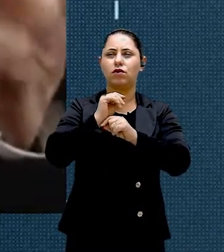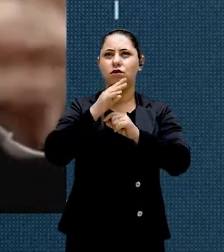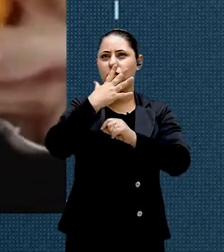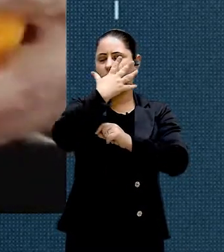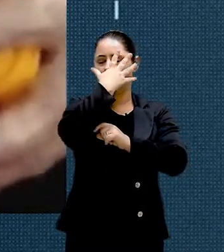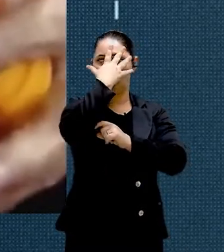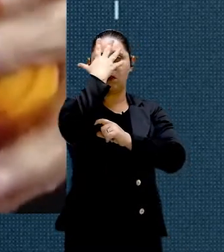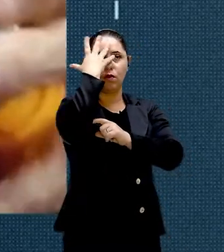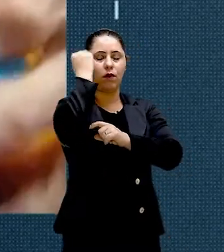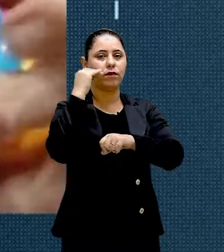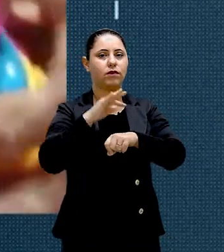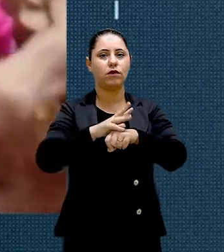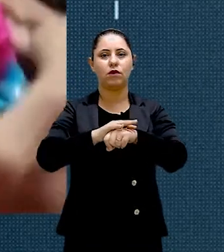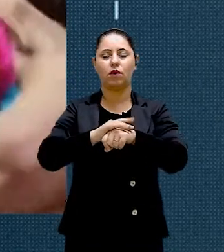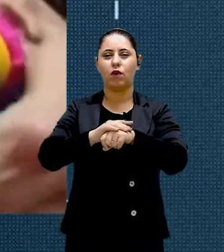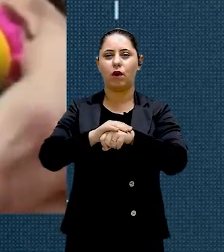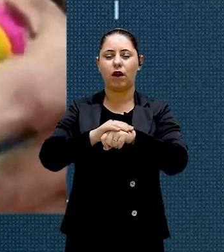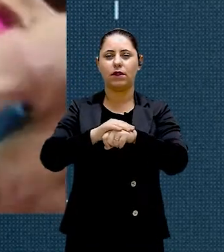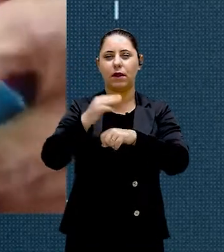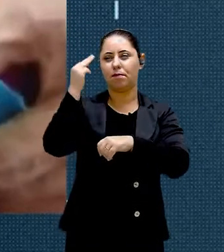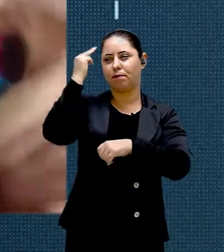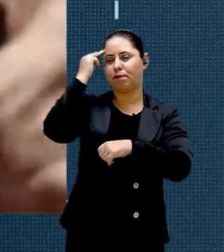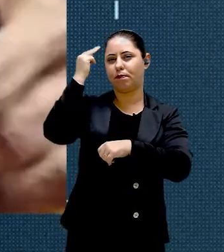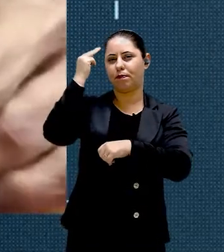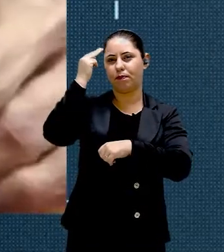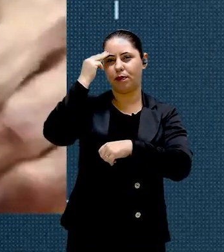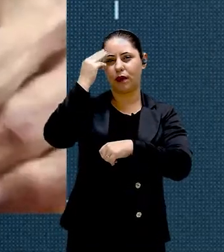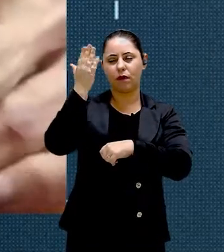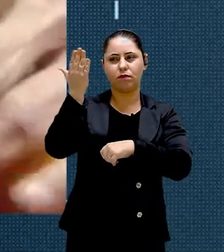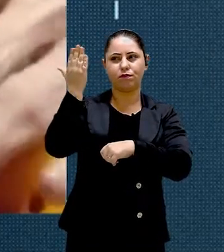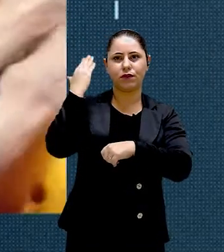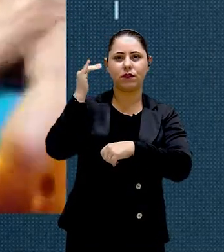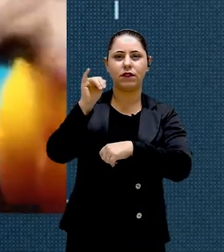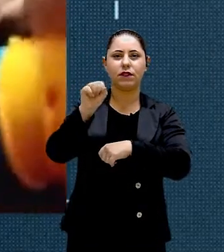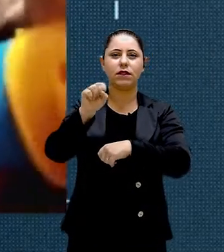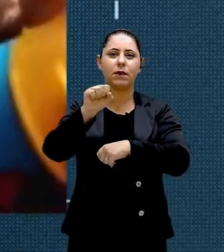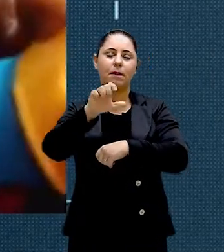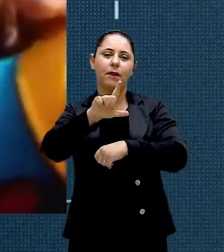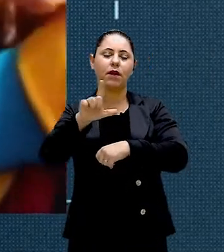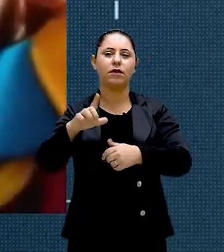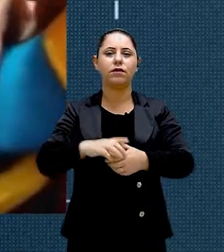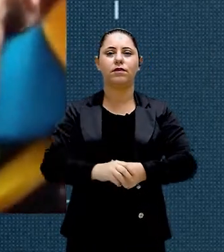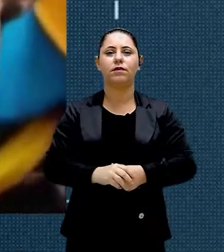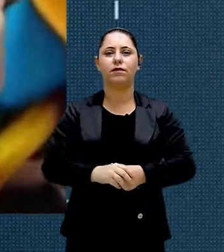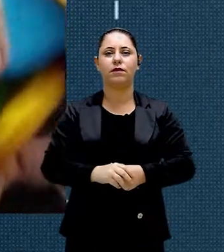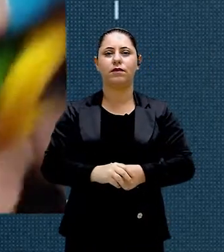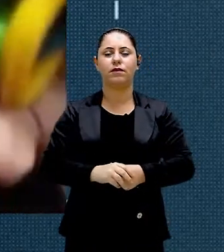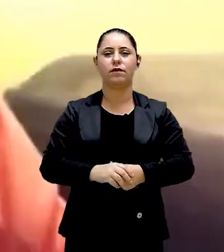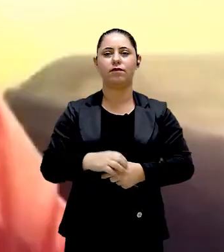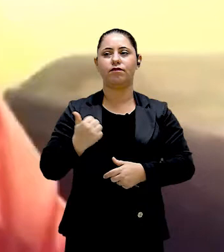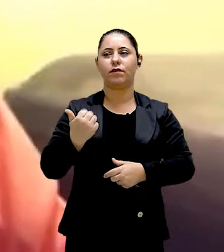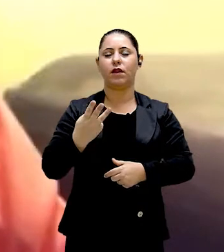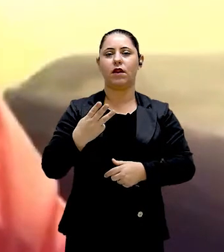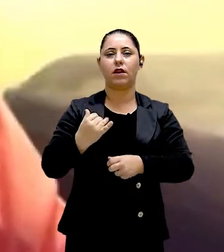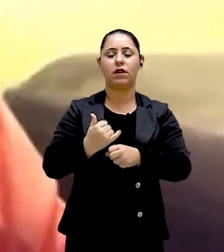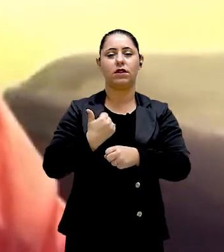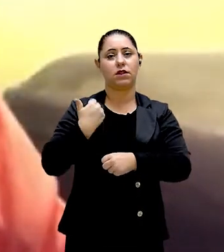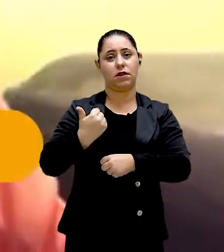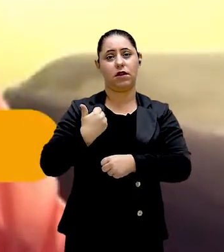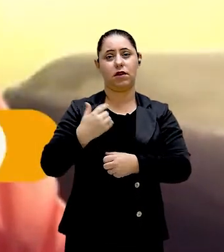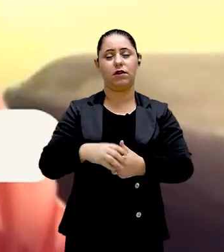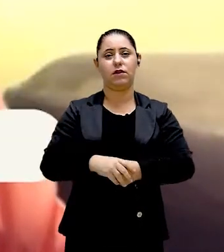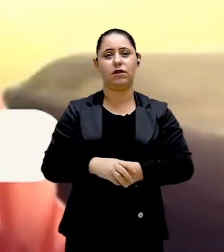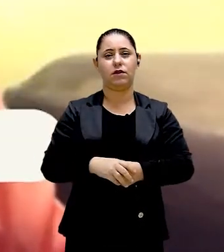e a independência da mineira Ana Isabel. Eu cuidei da minha mãe por 13 anos, tá? E foi